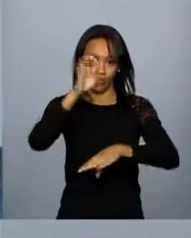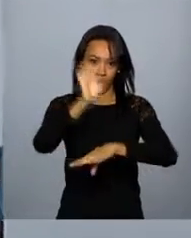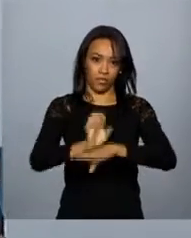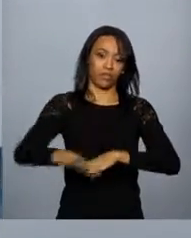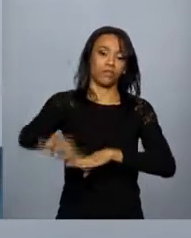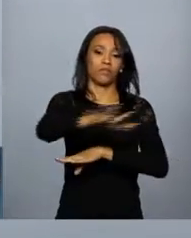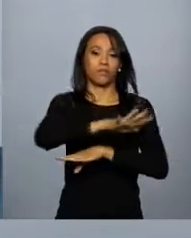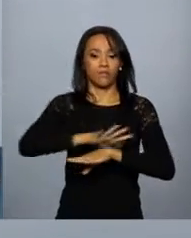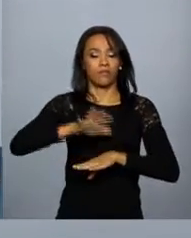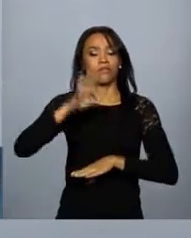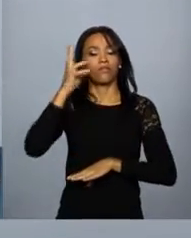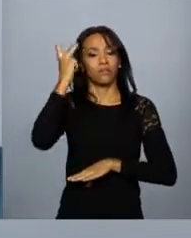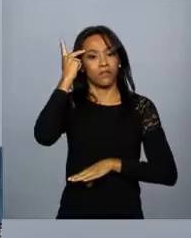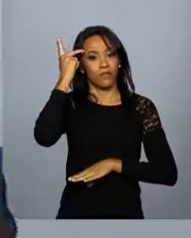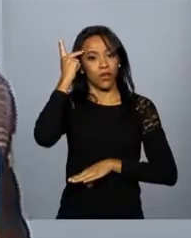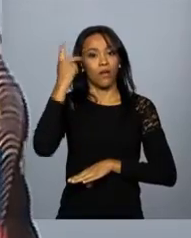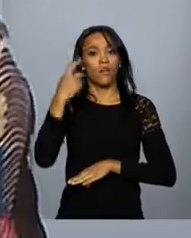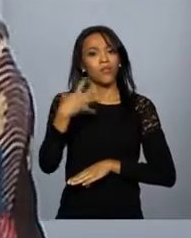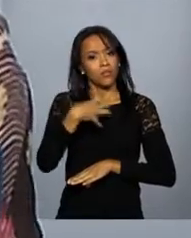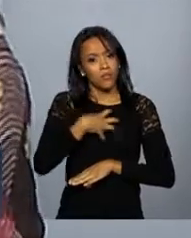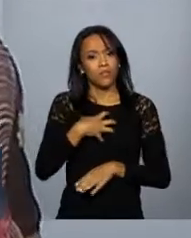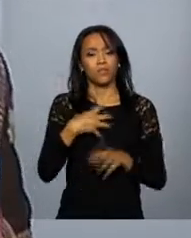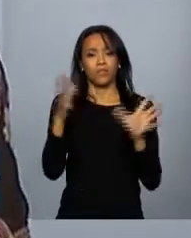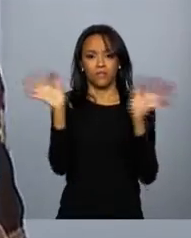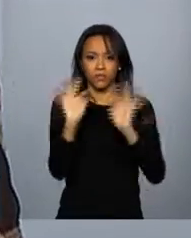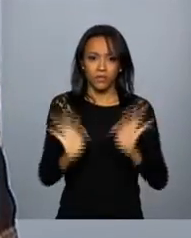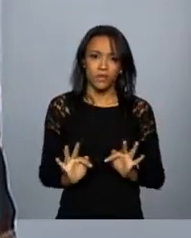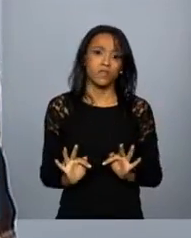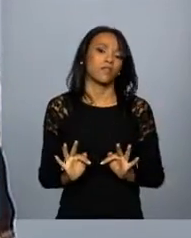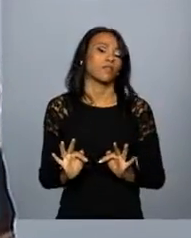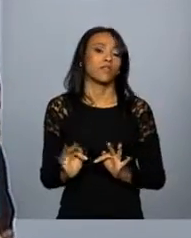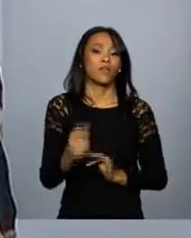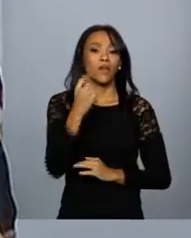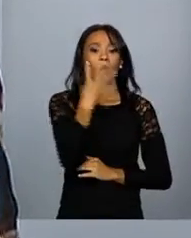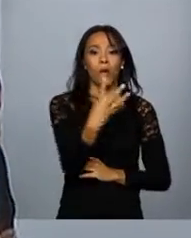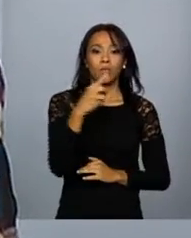São Paulo. Estou muito feliz com as